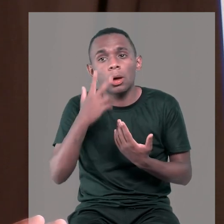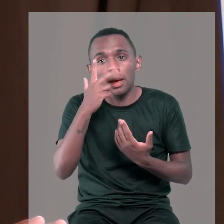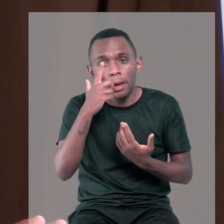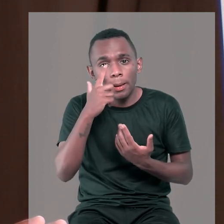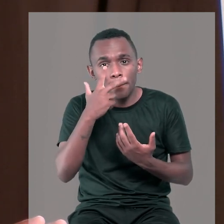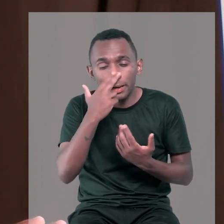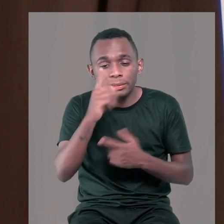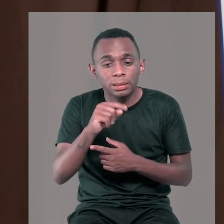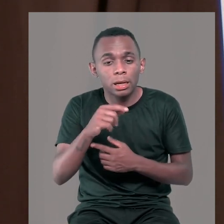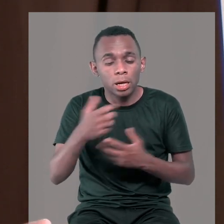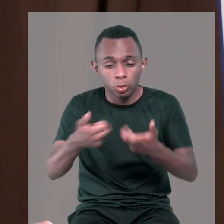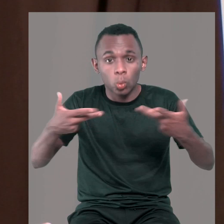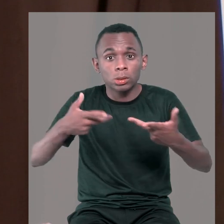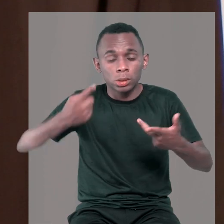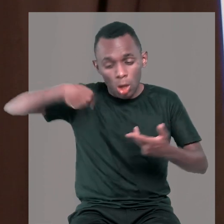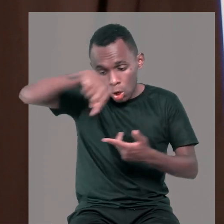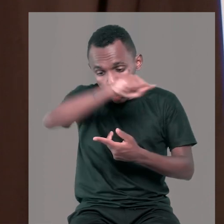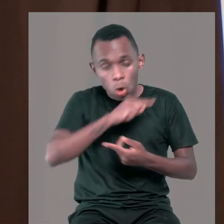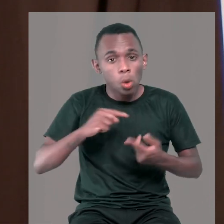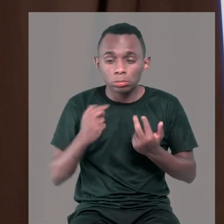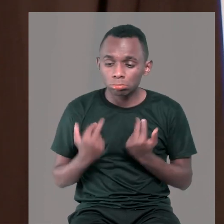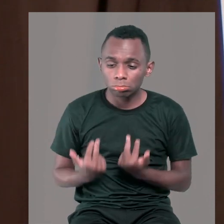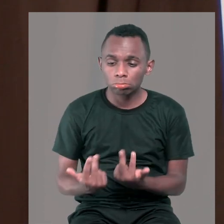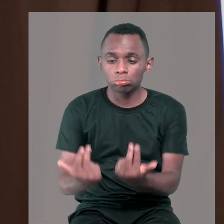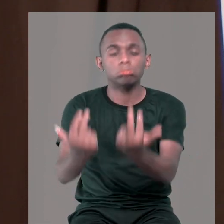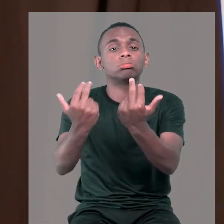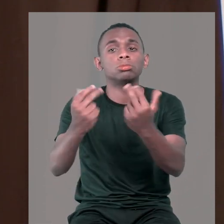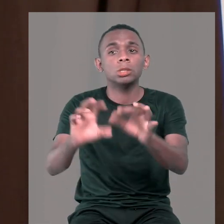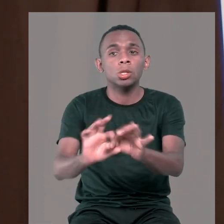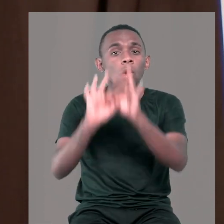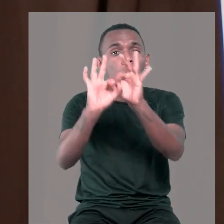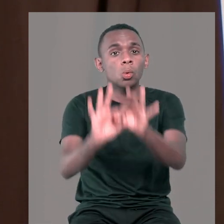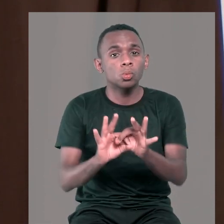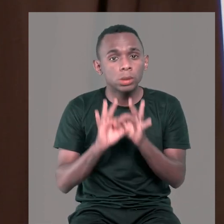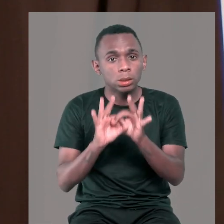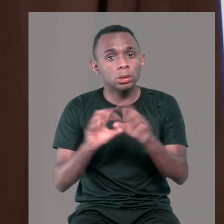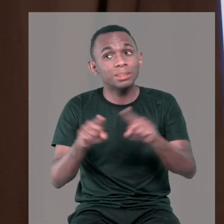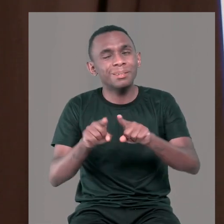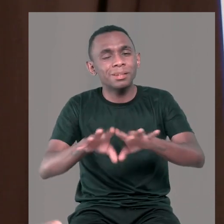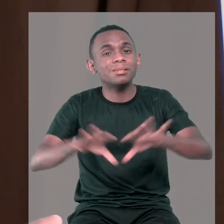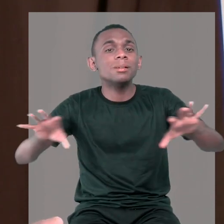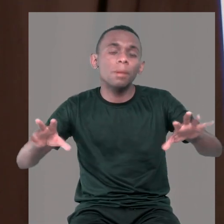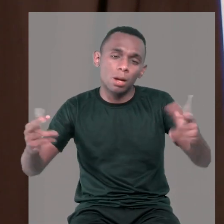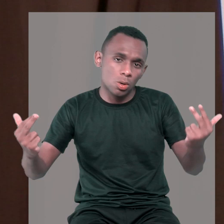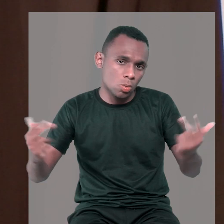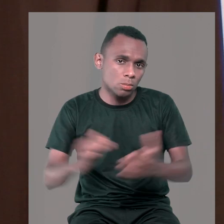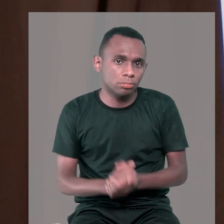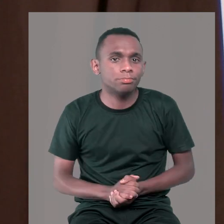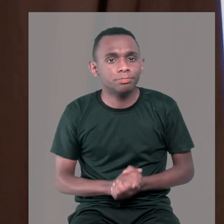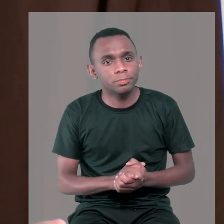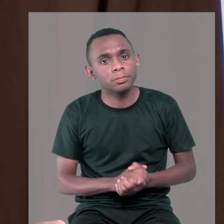Ele nos une e nos separa exatamente porque nós somos iguais e